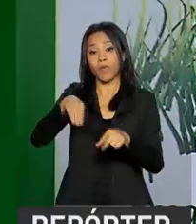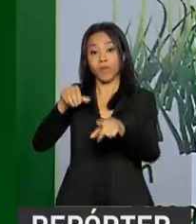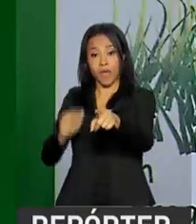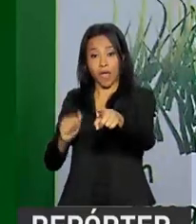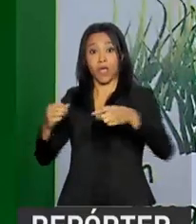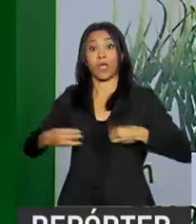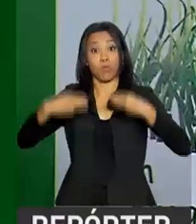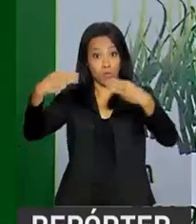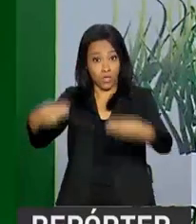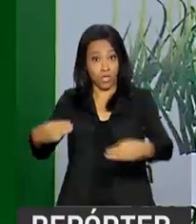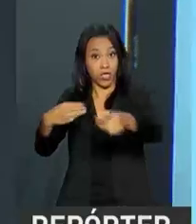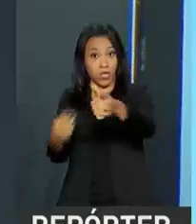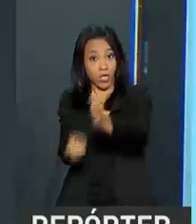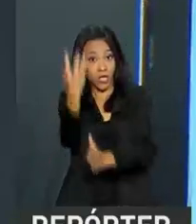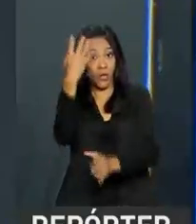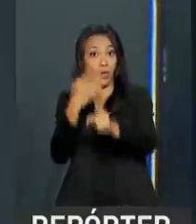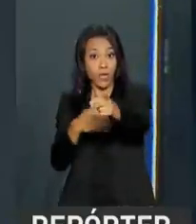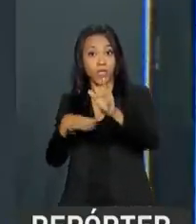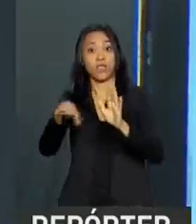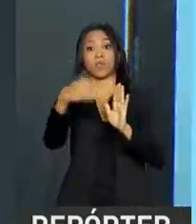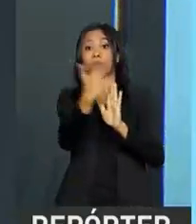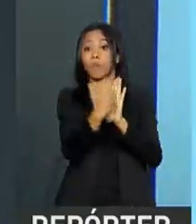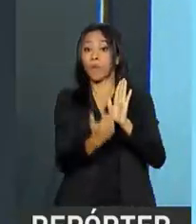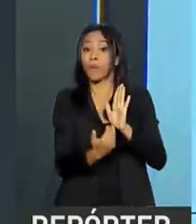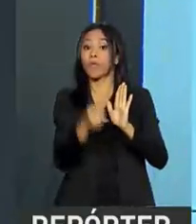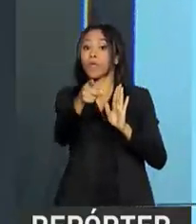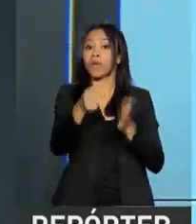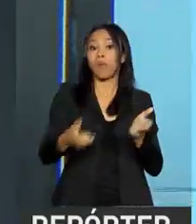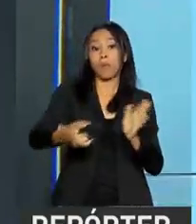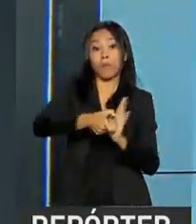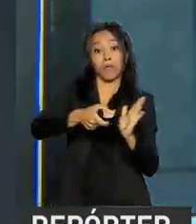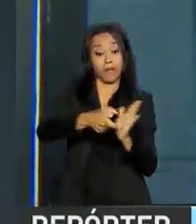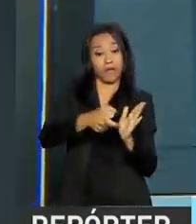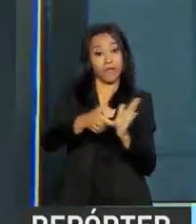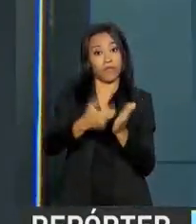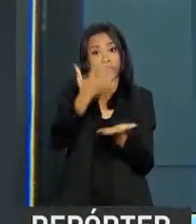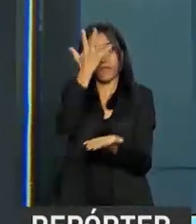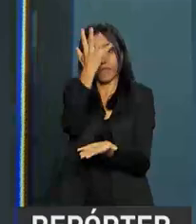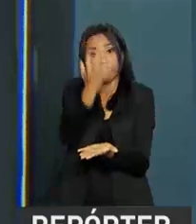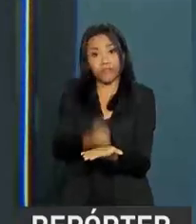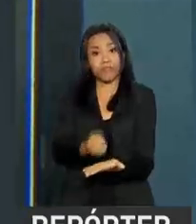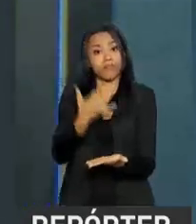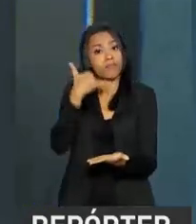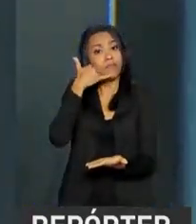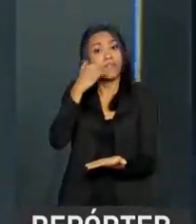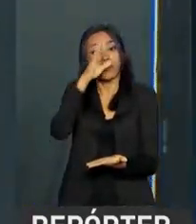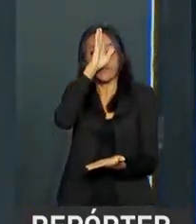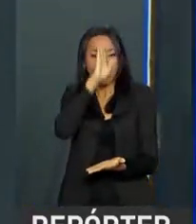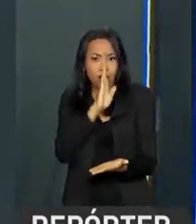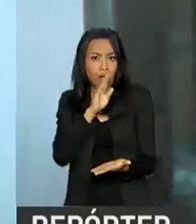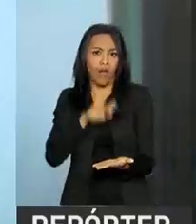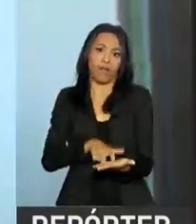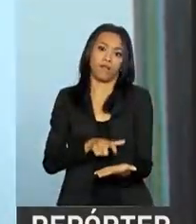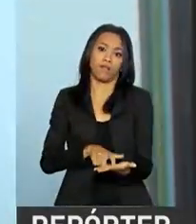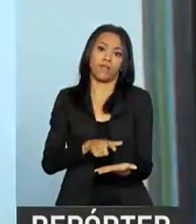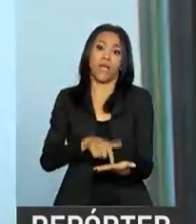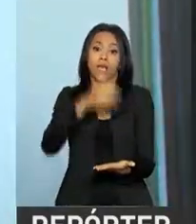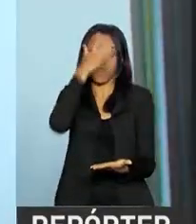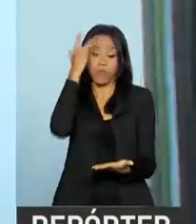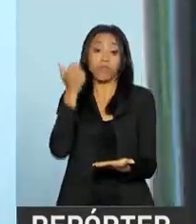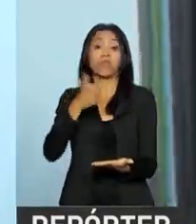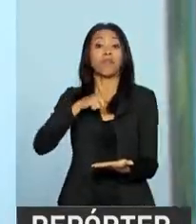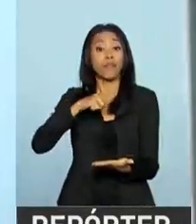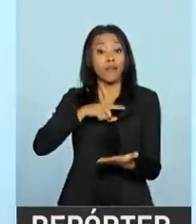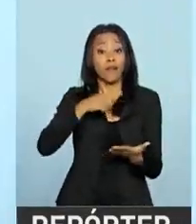plantadores de rios por meio de um aplicativo que pode ser baixado de graça pelo sistema android os donos de terras